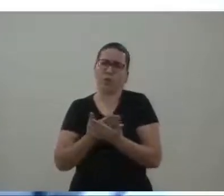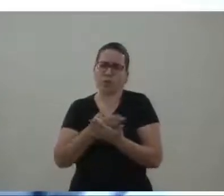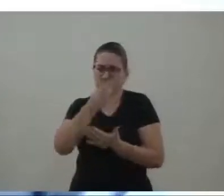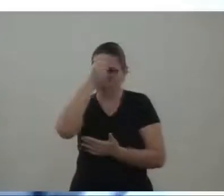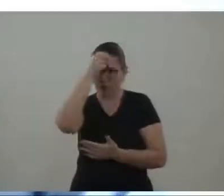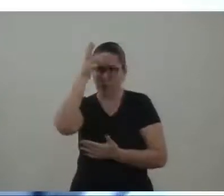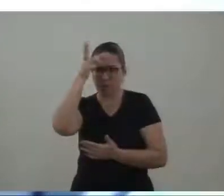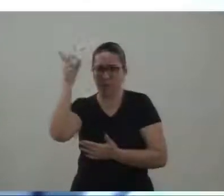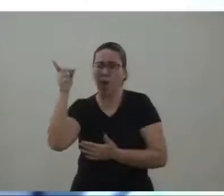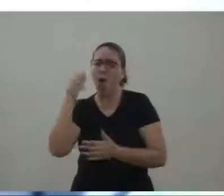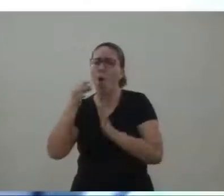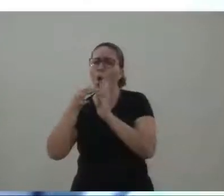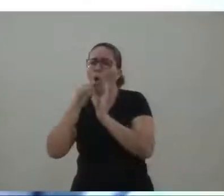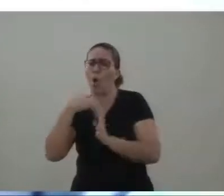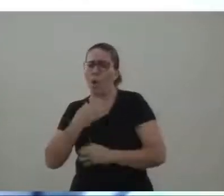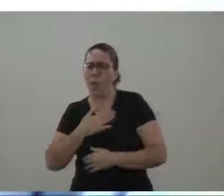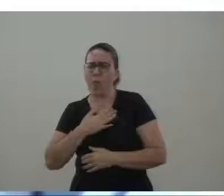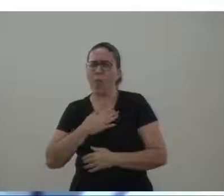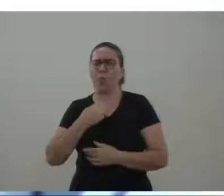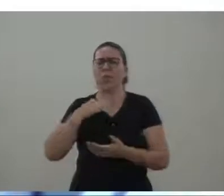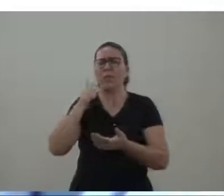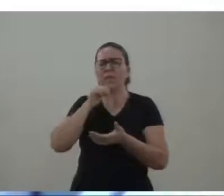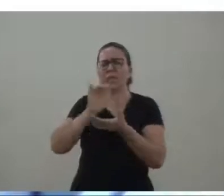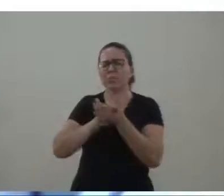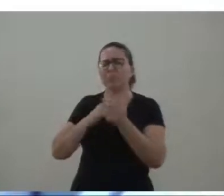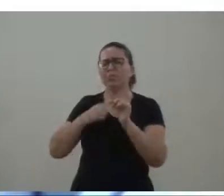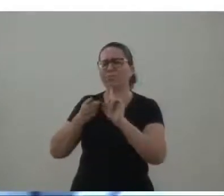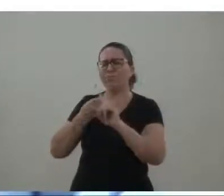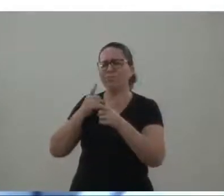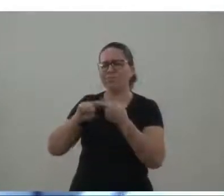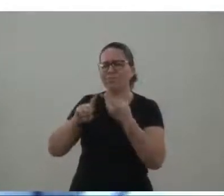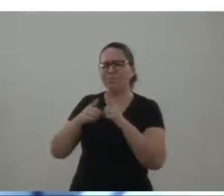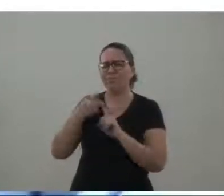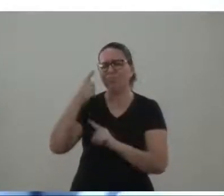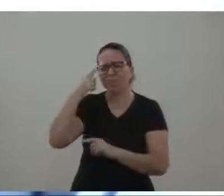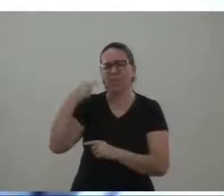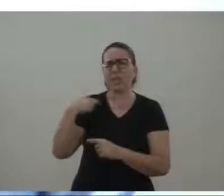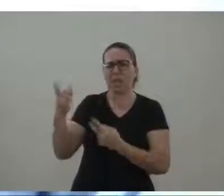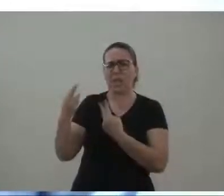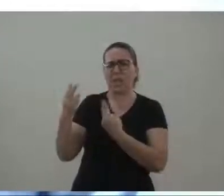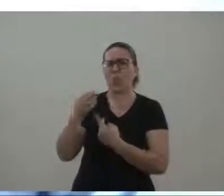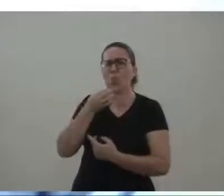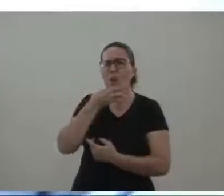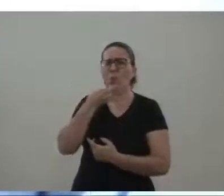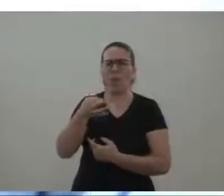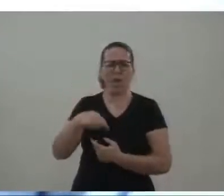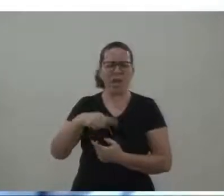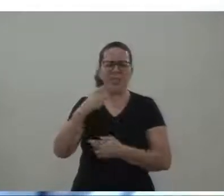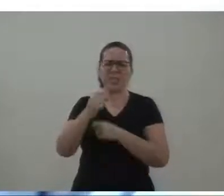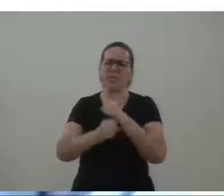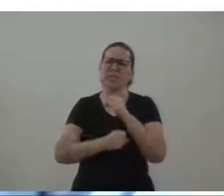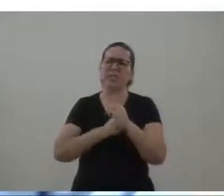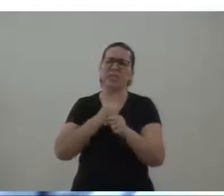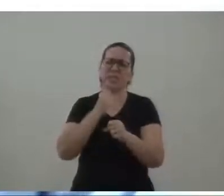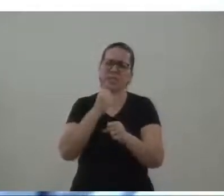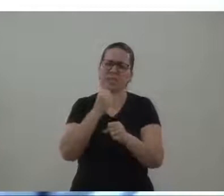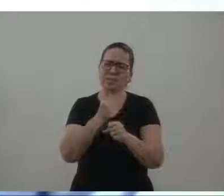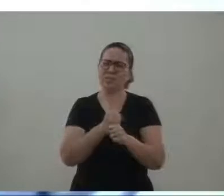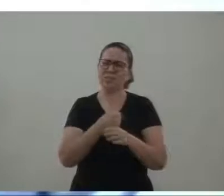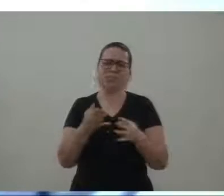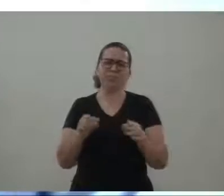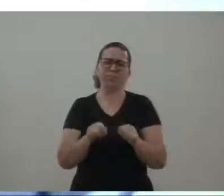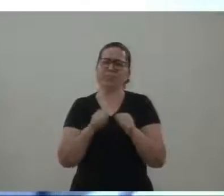minha esposa é a minha, depois de pensar e refletir muito, a gente não quer de forma alguma ter um ano perdido, mas, por outro lado,